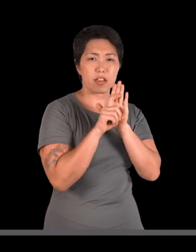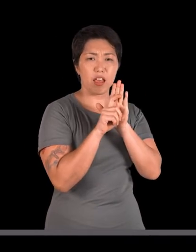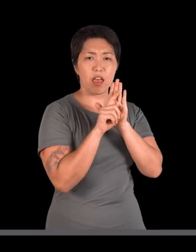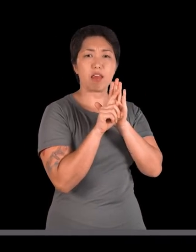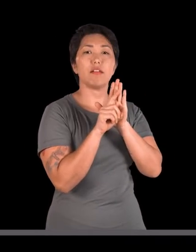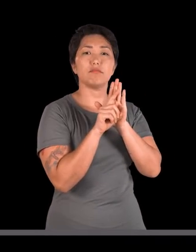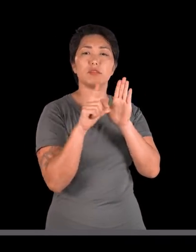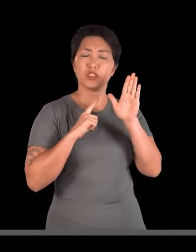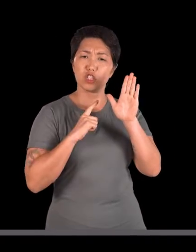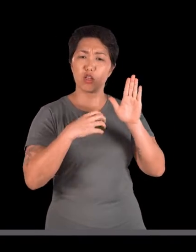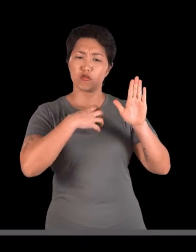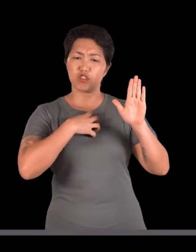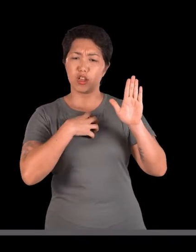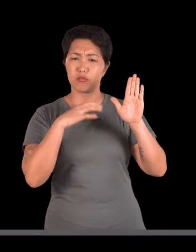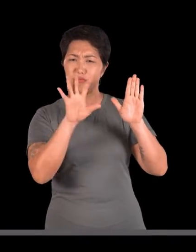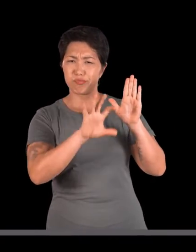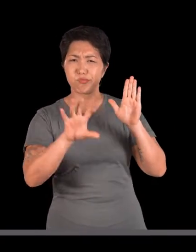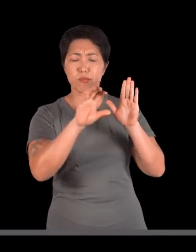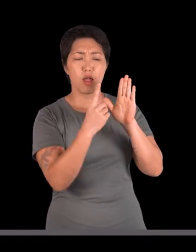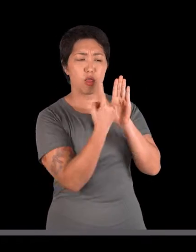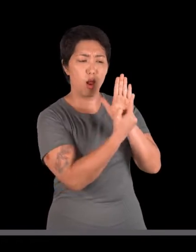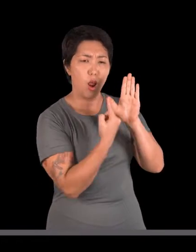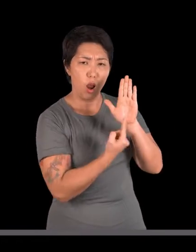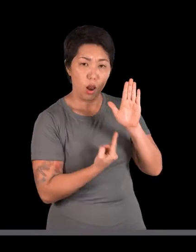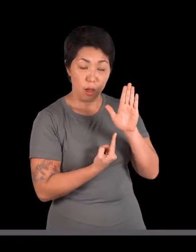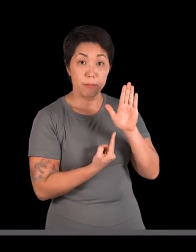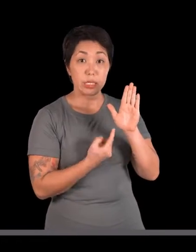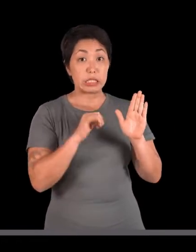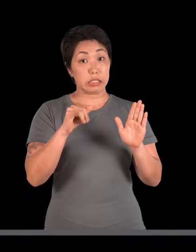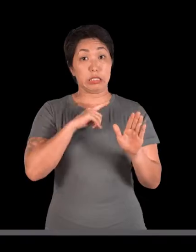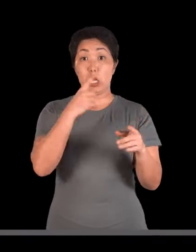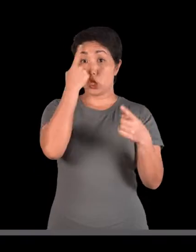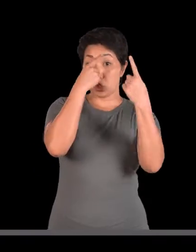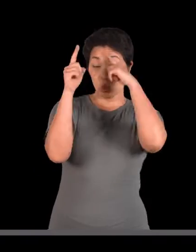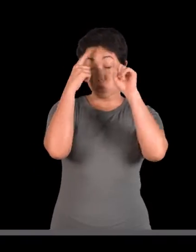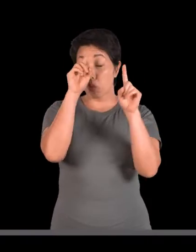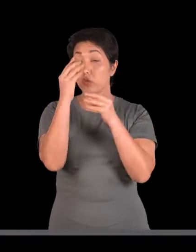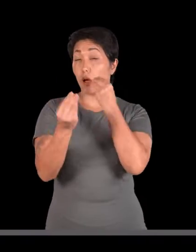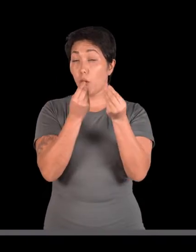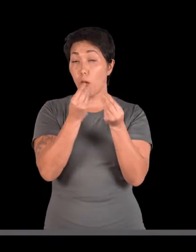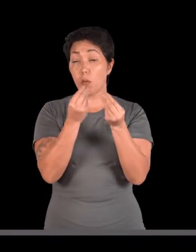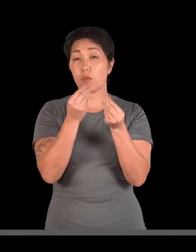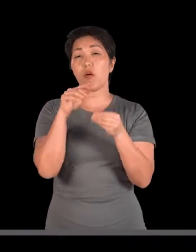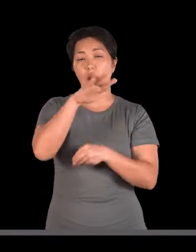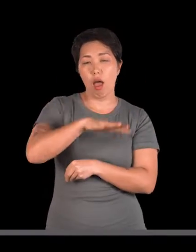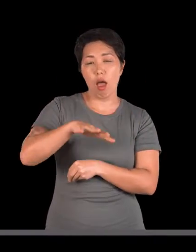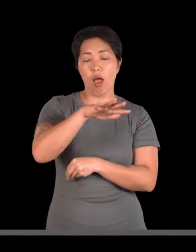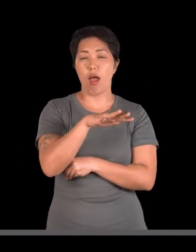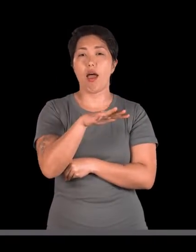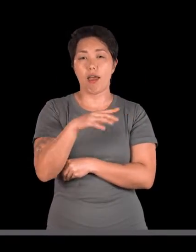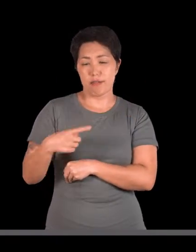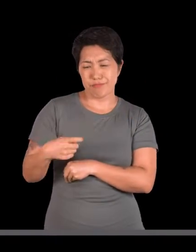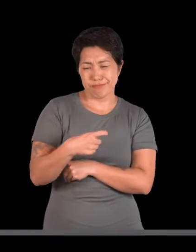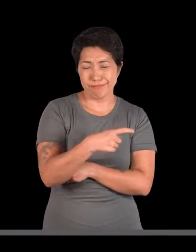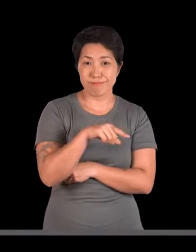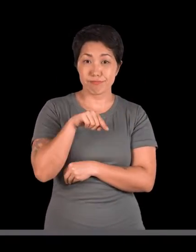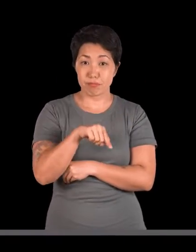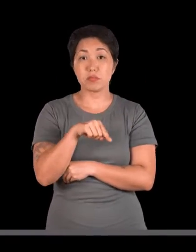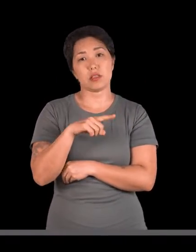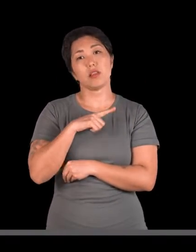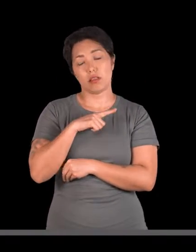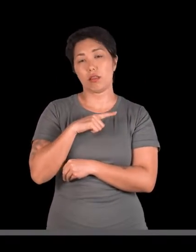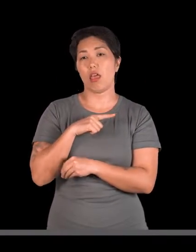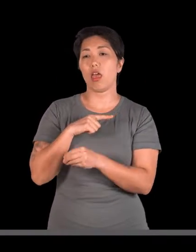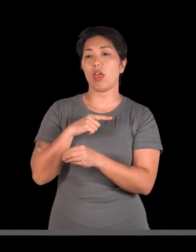Assim, a gente sabe que as bactérias elas têm formas diferentes. Se você tem algumas dúvidas sobre o reino Monera, o reino das bactérias, tem aula aqui sobre o reino